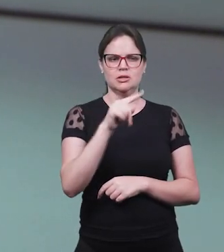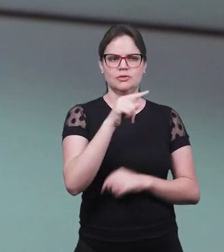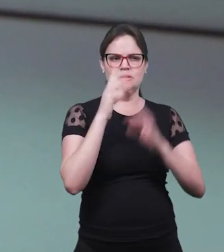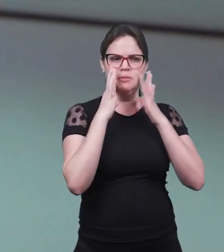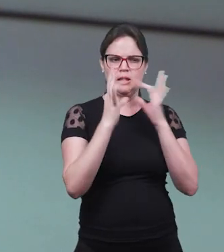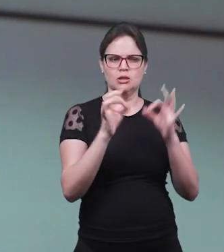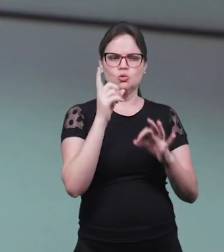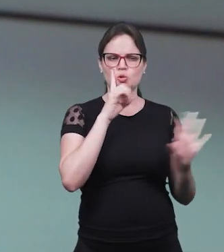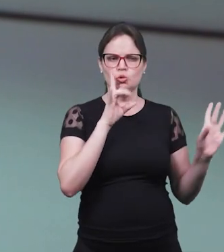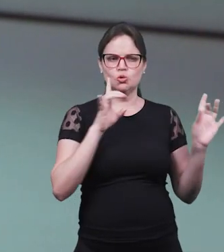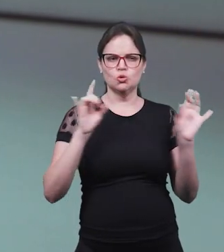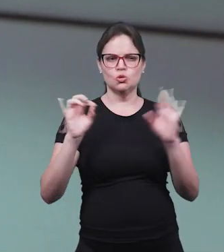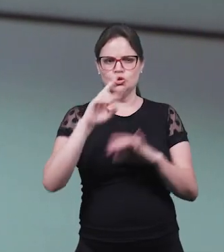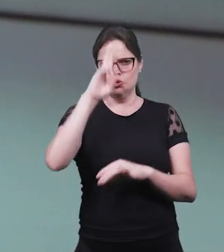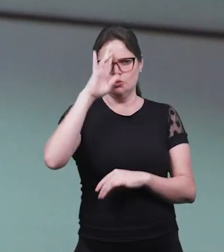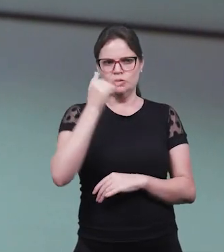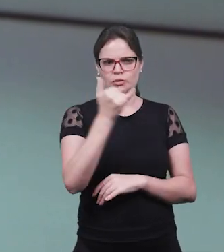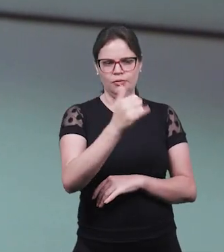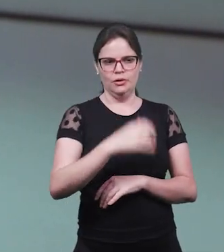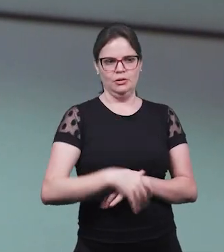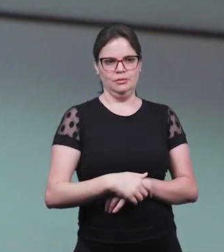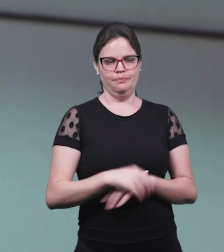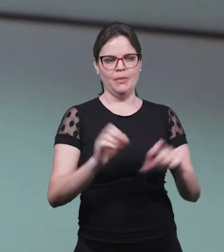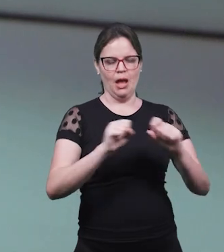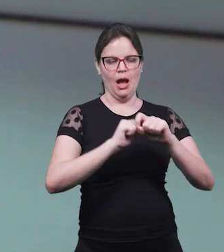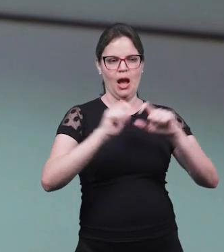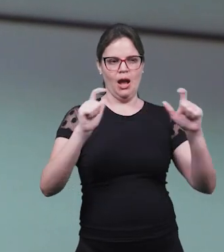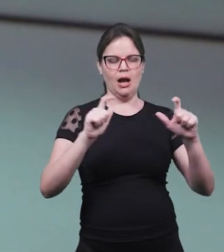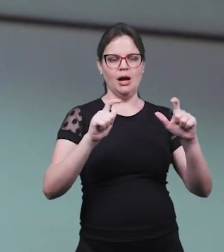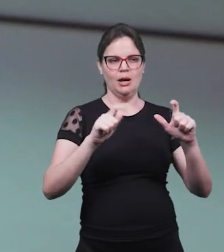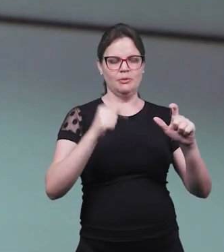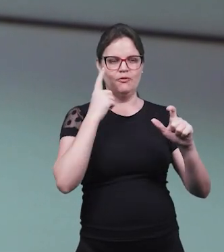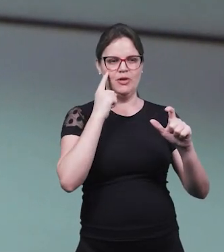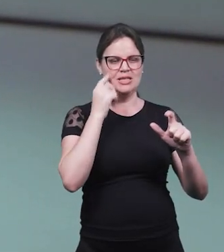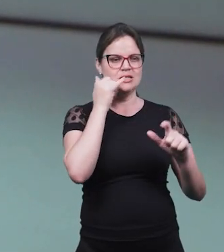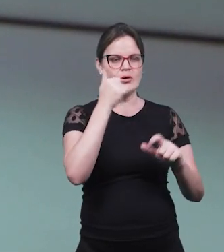com vocês. Abre uma nota no celular ou um caderno e